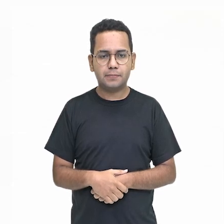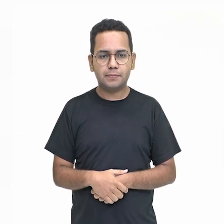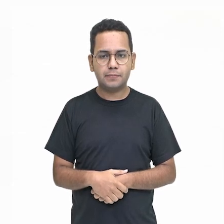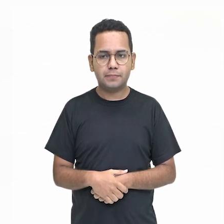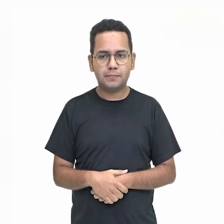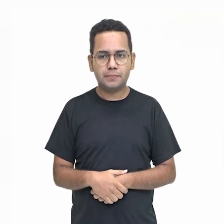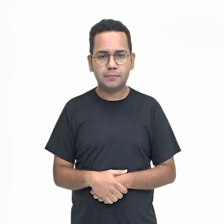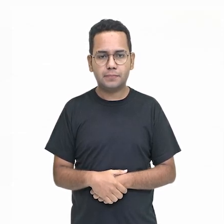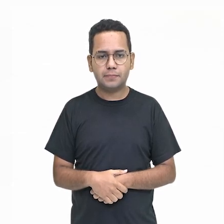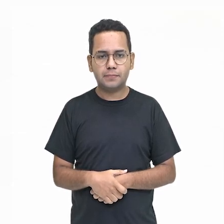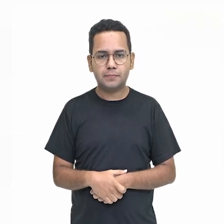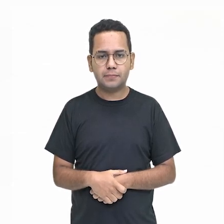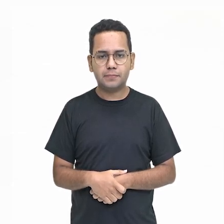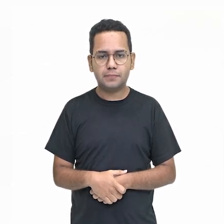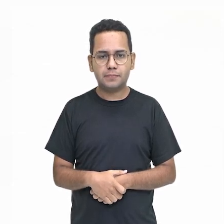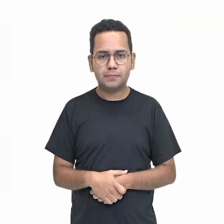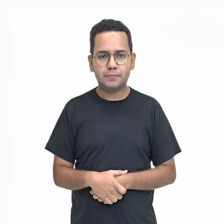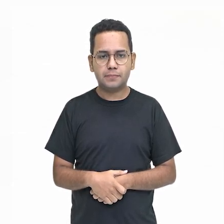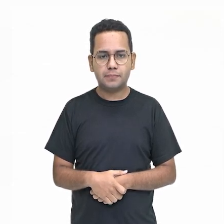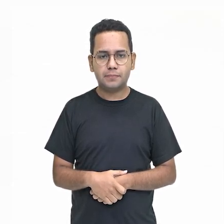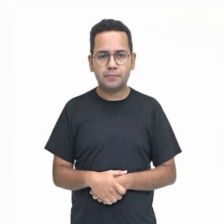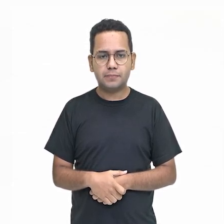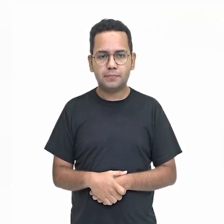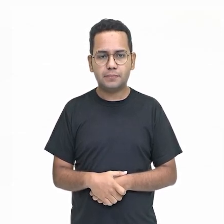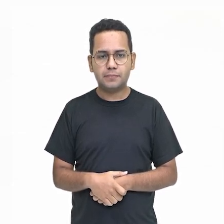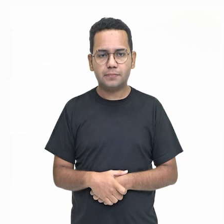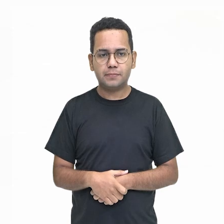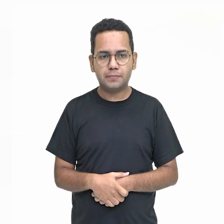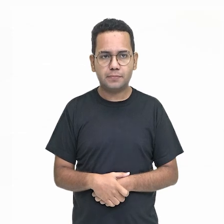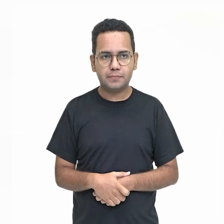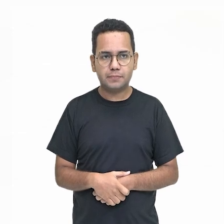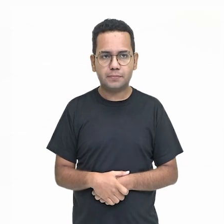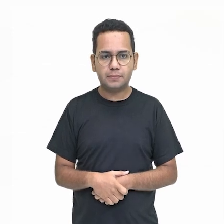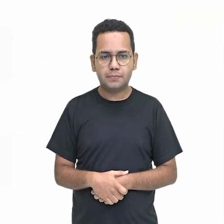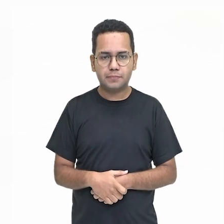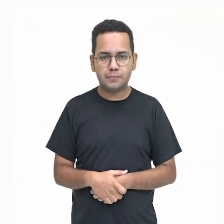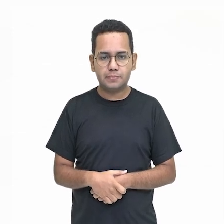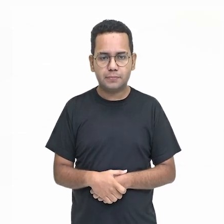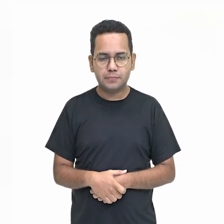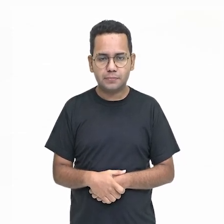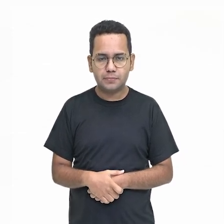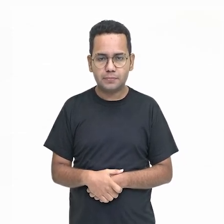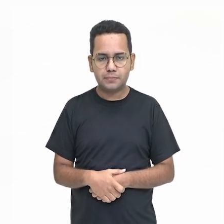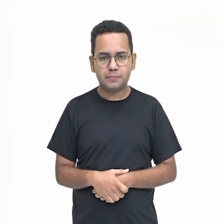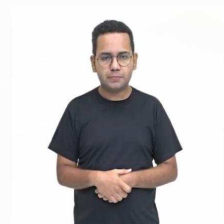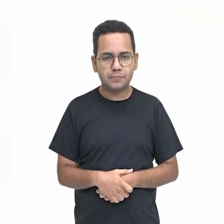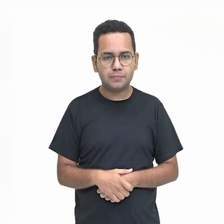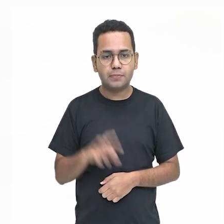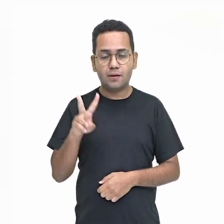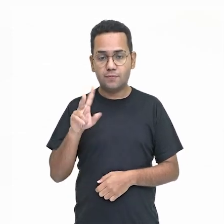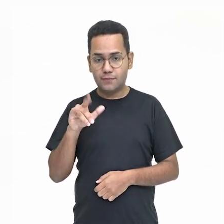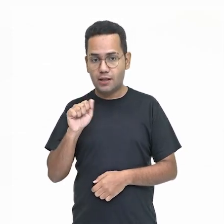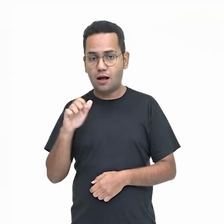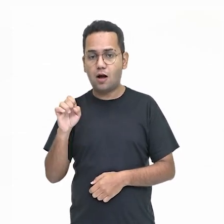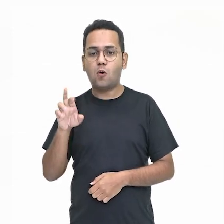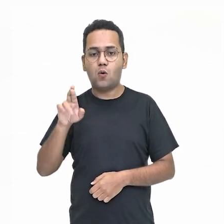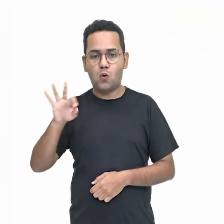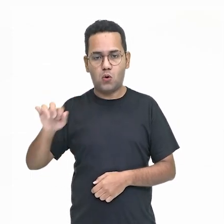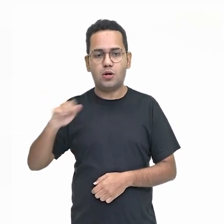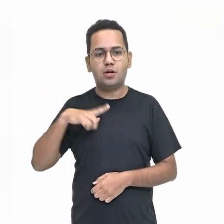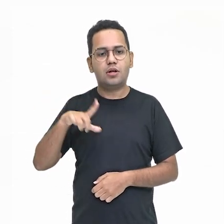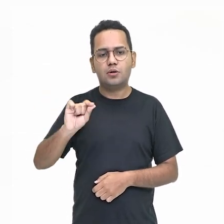vamos lá na nossa cartela para lermos juntos, olha aí, se caracteriza por um especialista, podendo ser